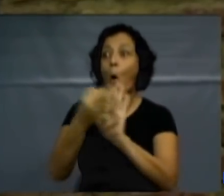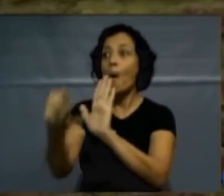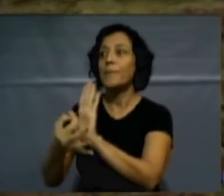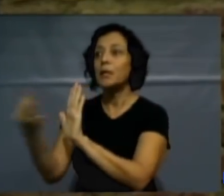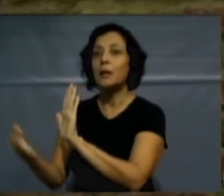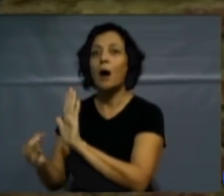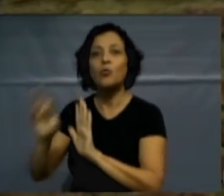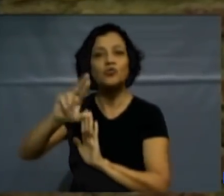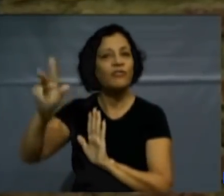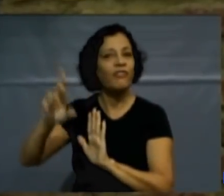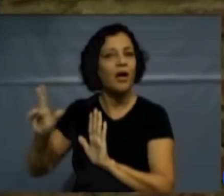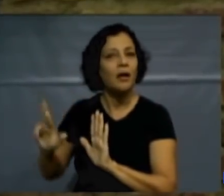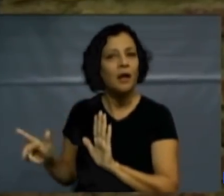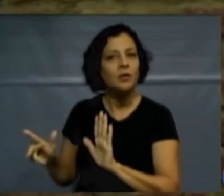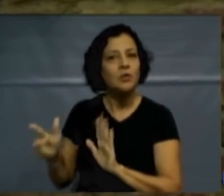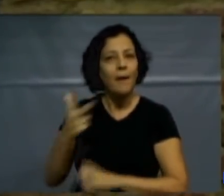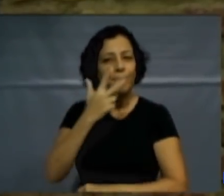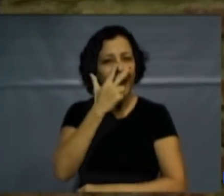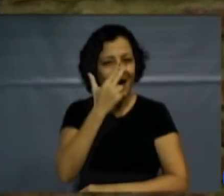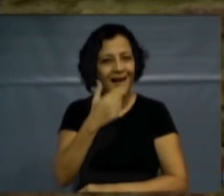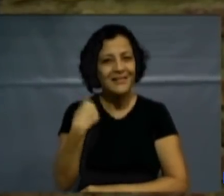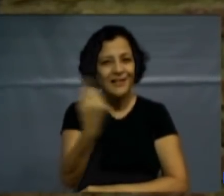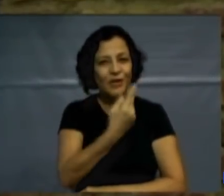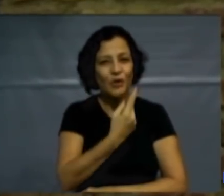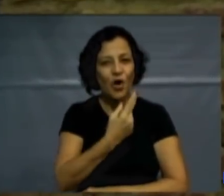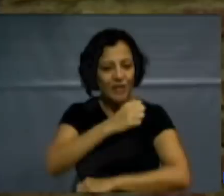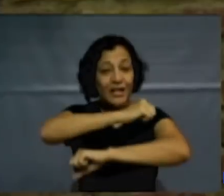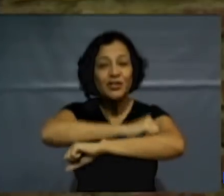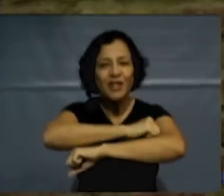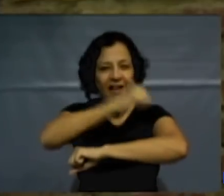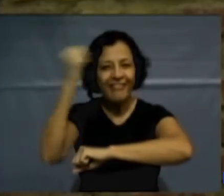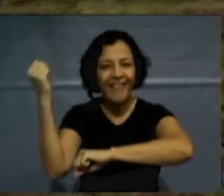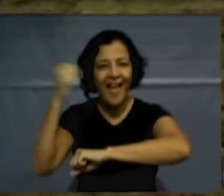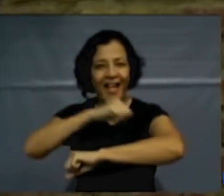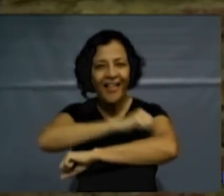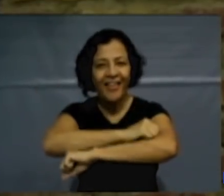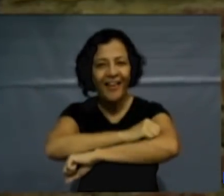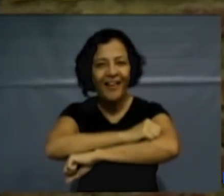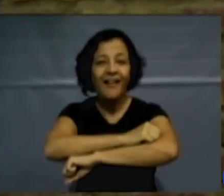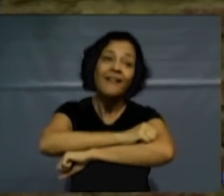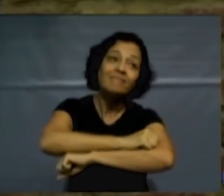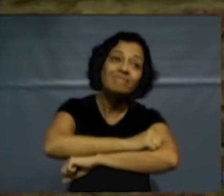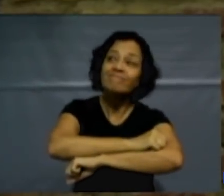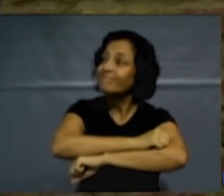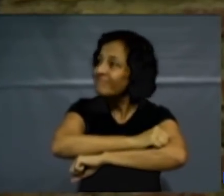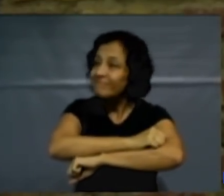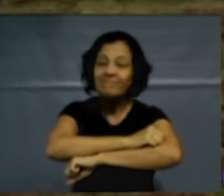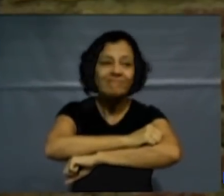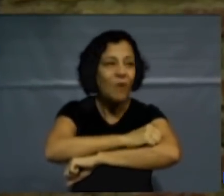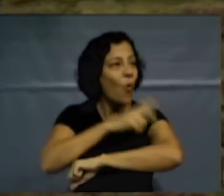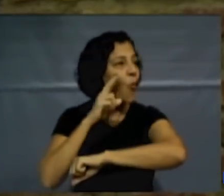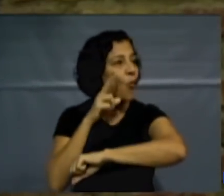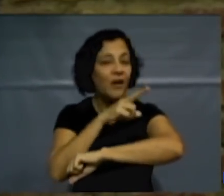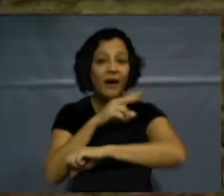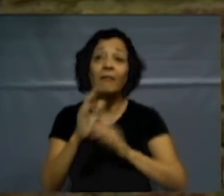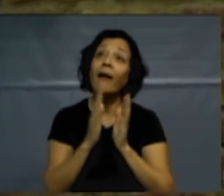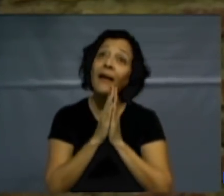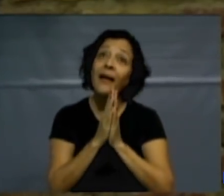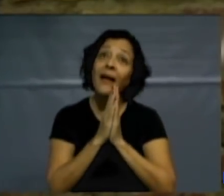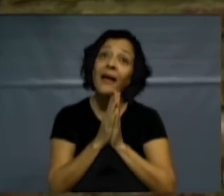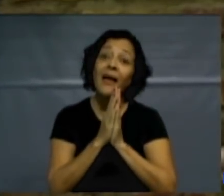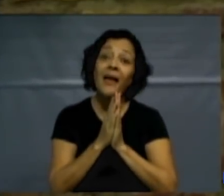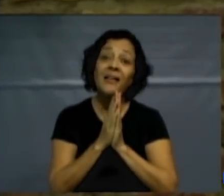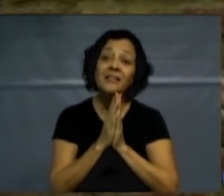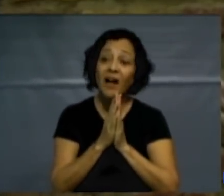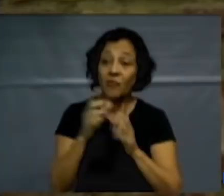Parece que a gente ficou na janela que nem aquelas namoradeiras, todo mundo conhece aquelas namoradeiras baianas, rezando para o nosso